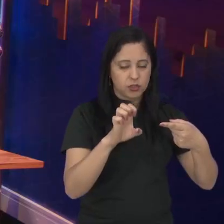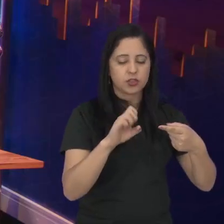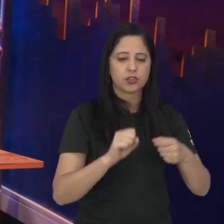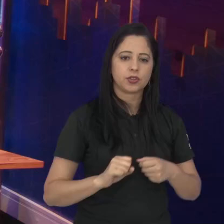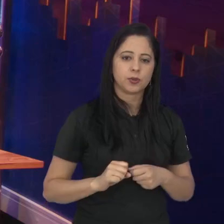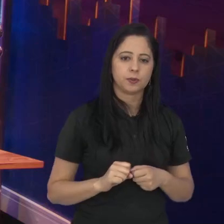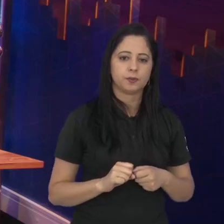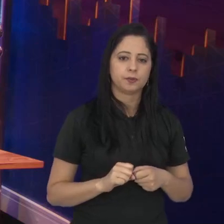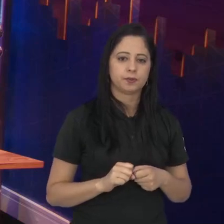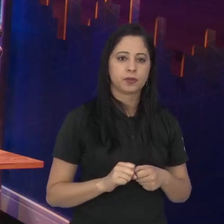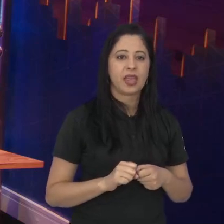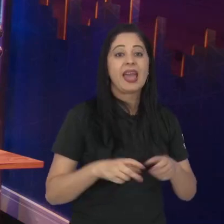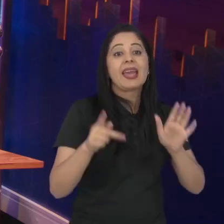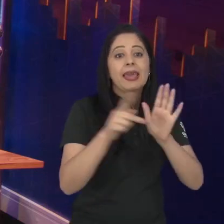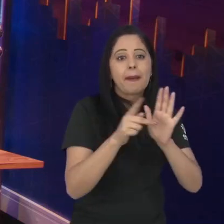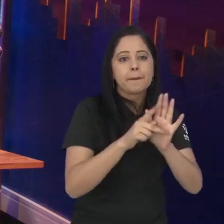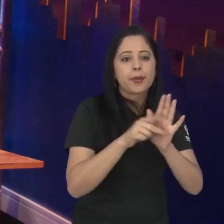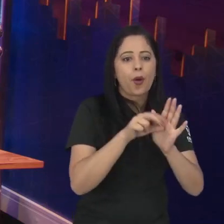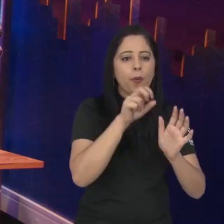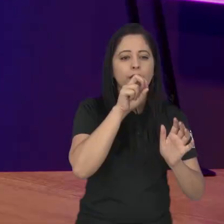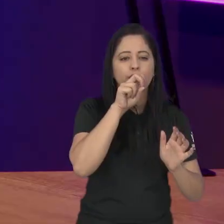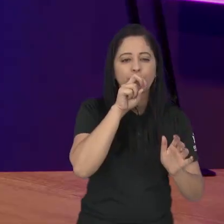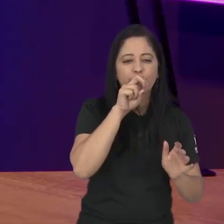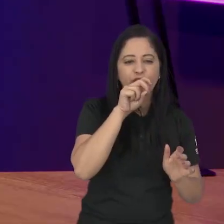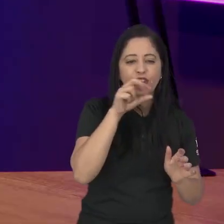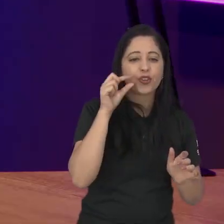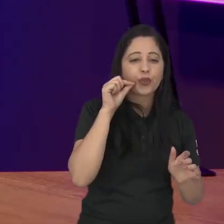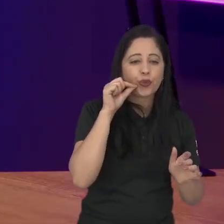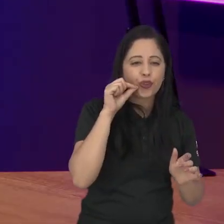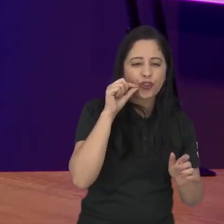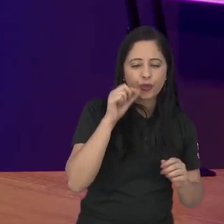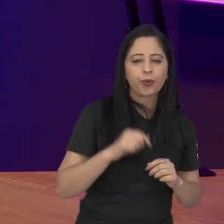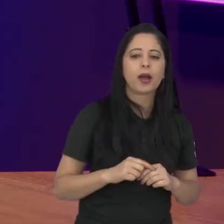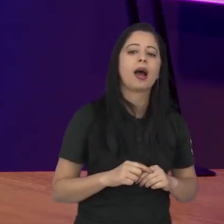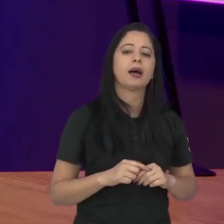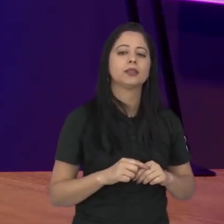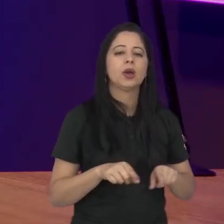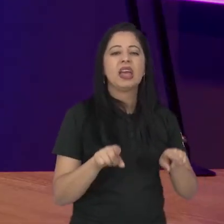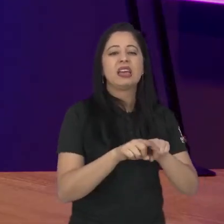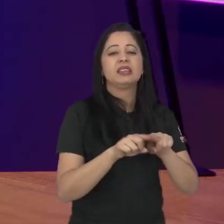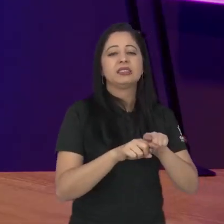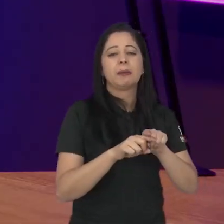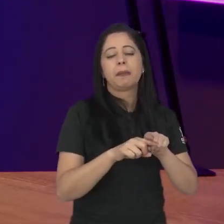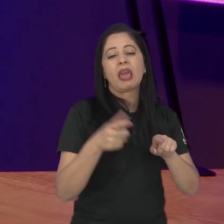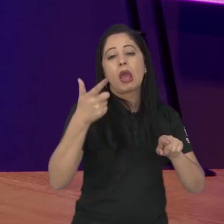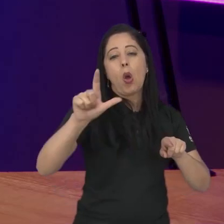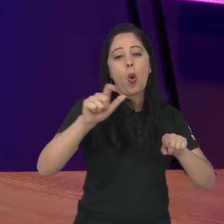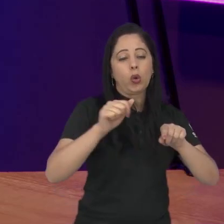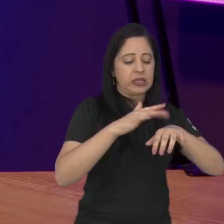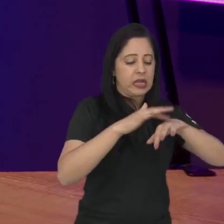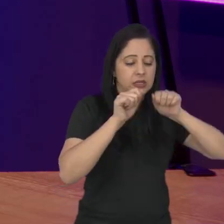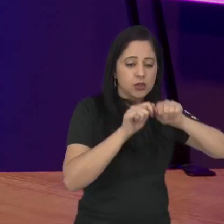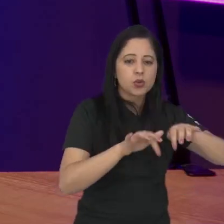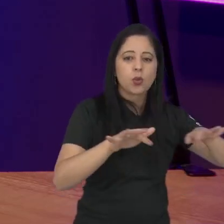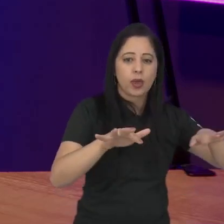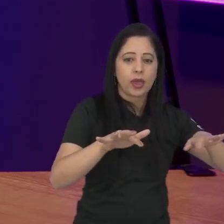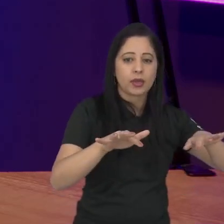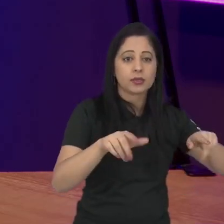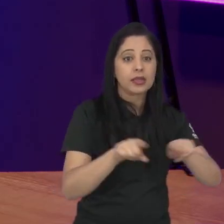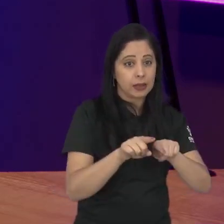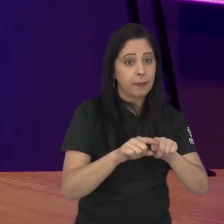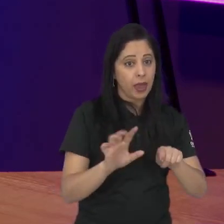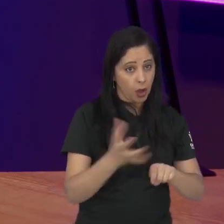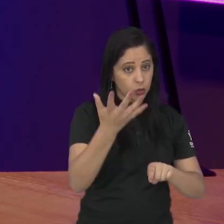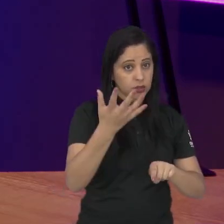vem então do rato, e se a gente pensar em várias outras pandemias, e a gente também